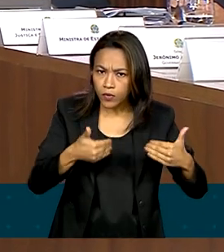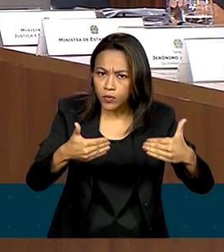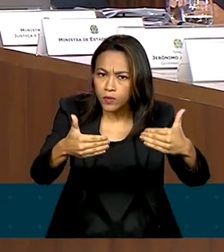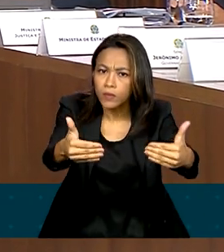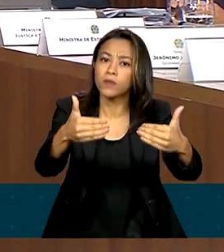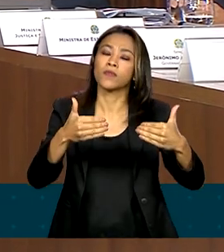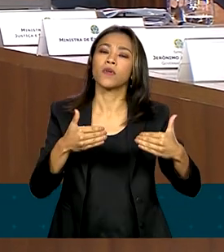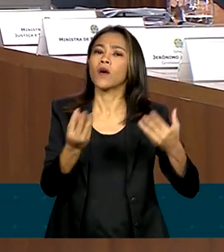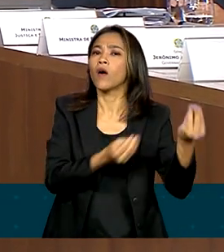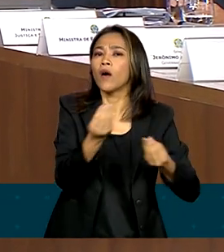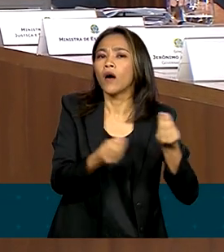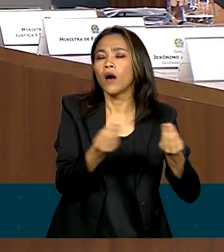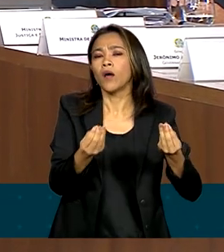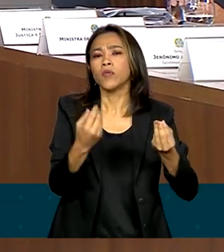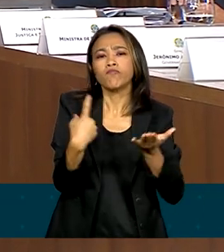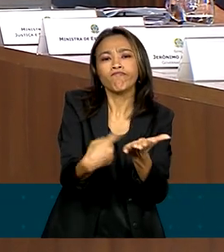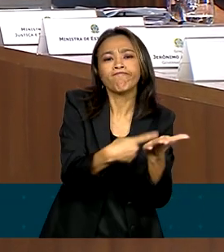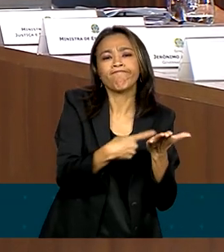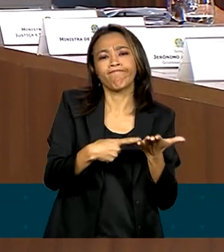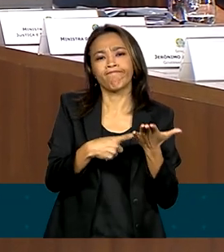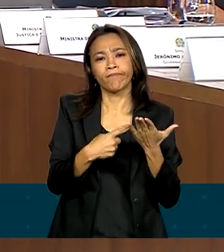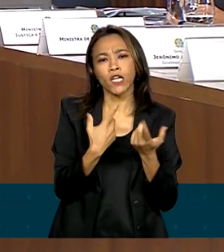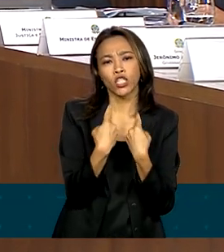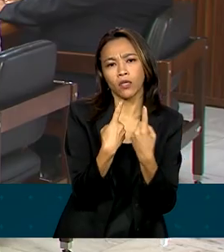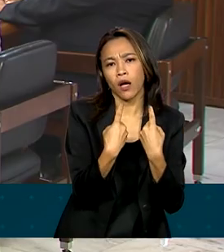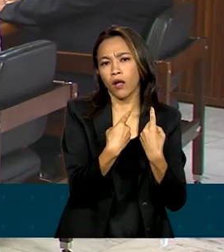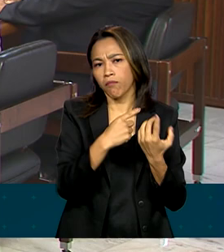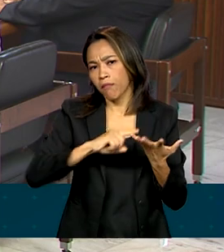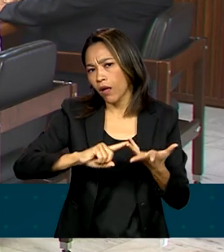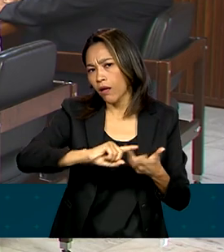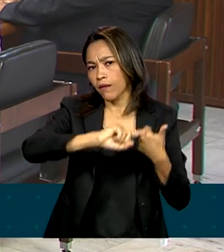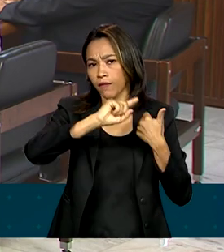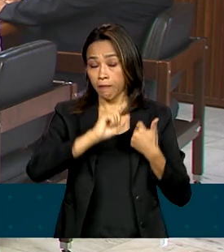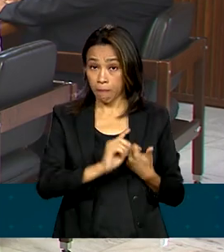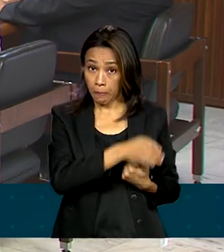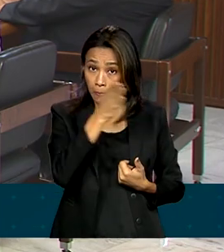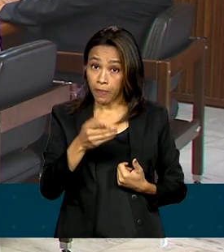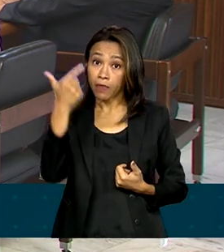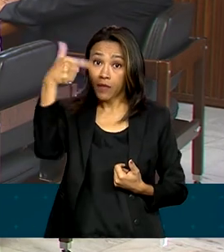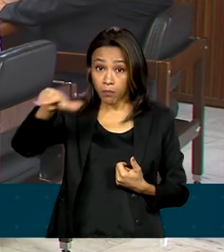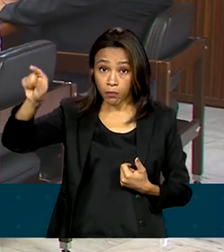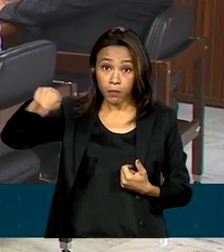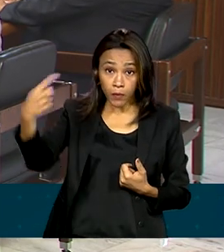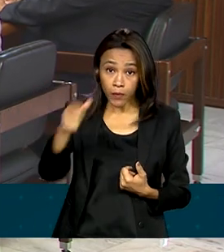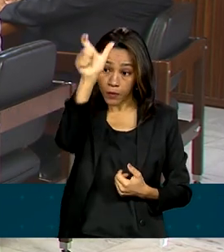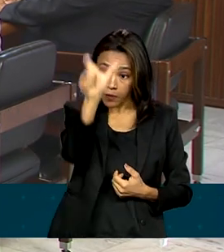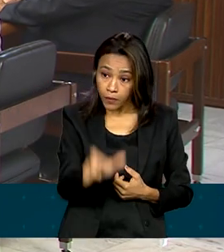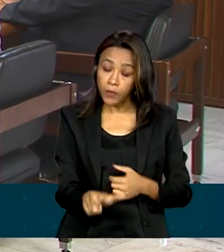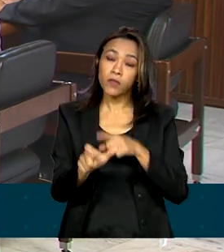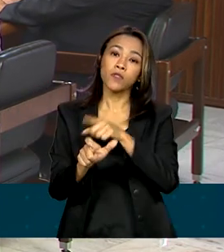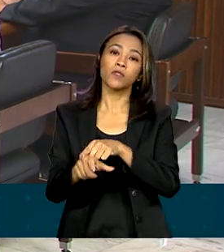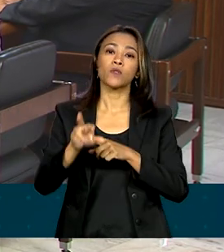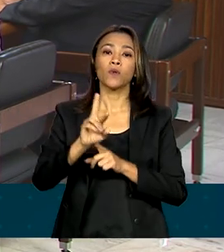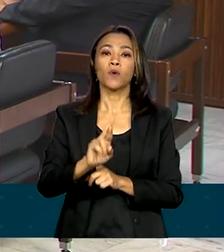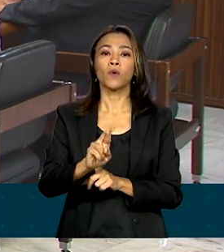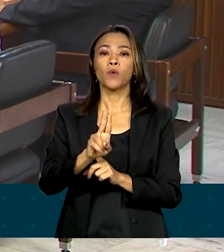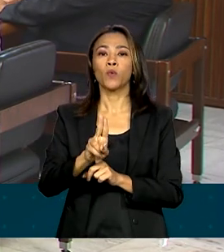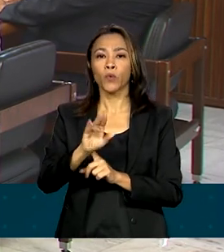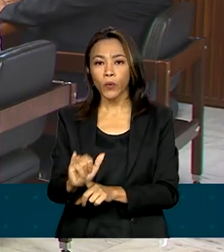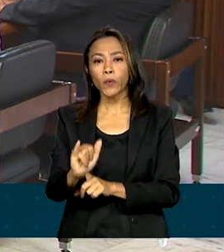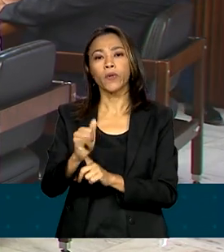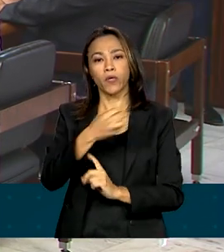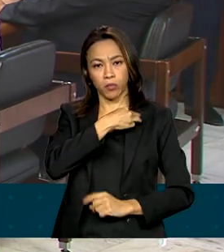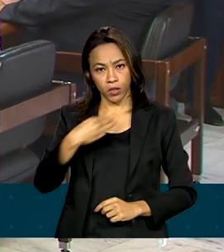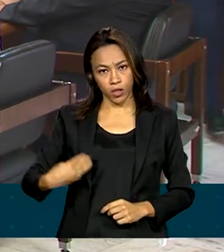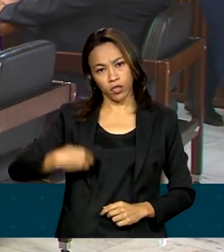gente organizar esse diálogo. Depois, uma fala do ministro Rui Costa, ministro-chefe da Casa Civil, com a